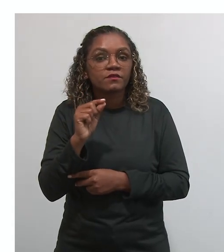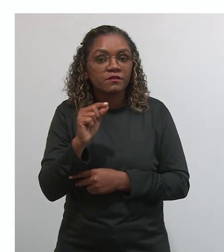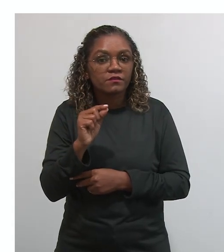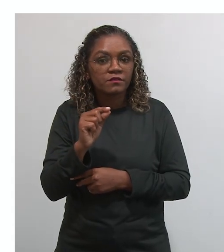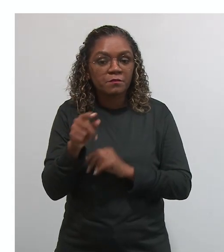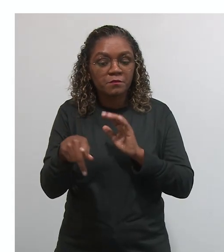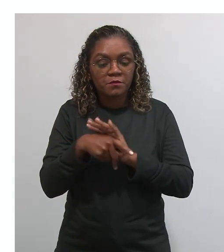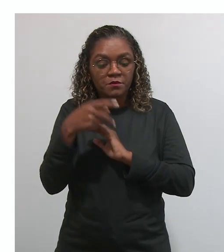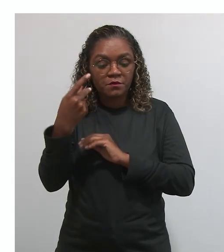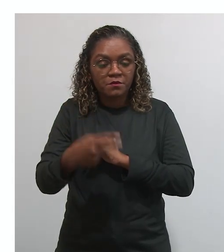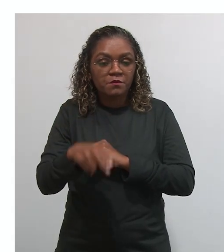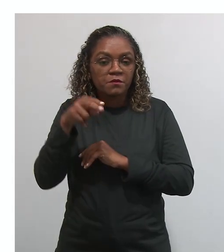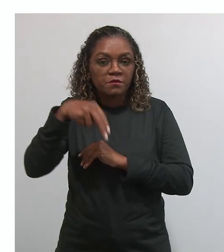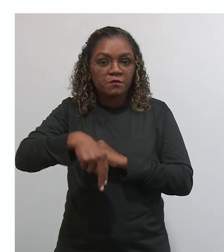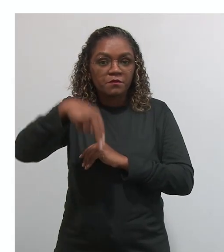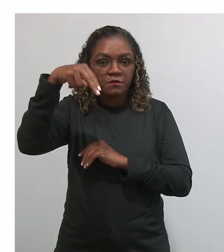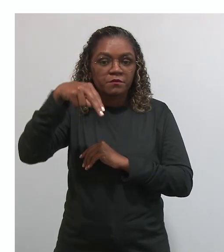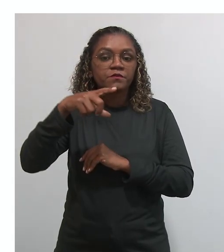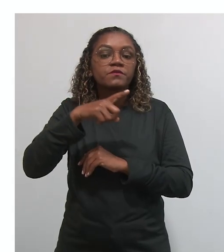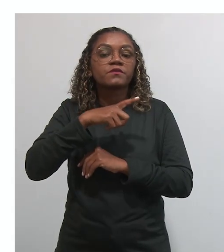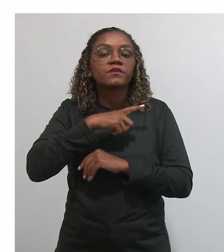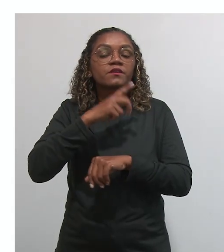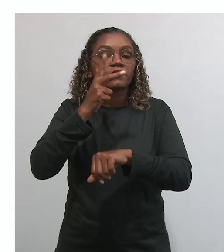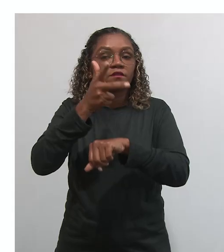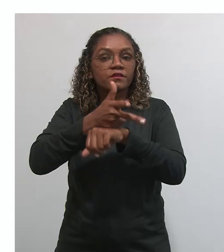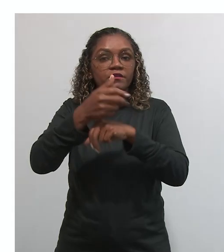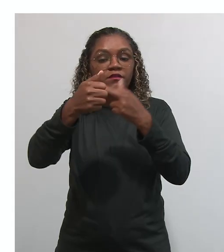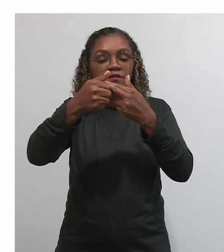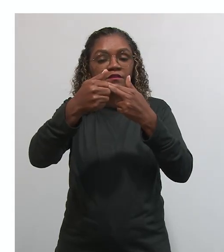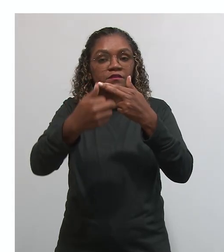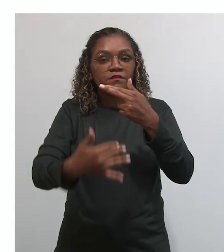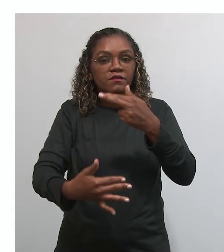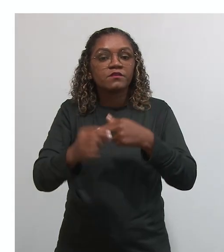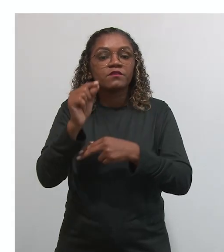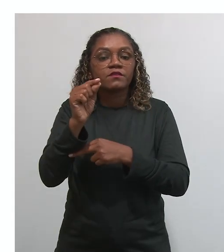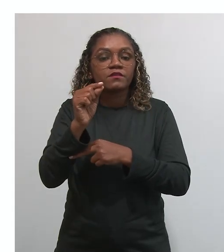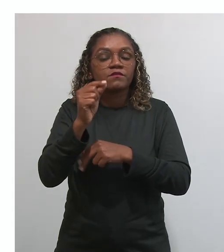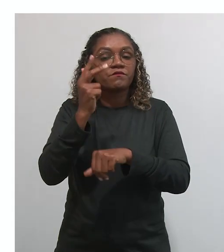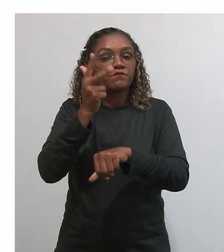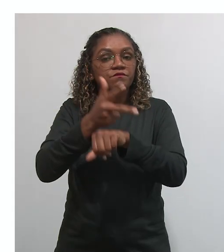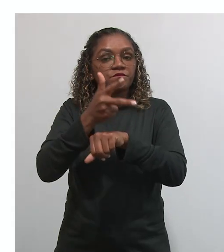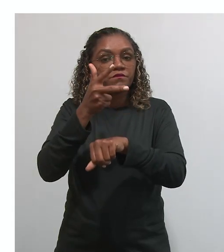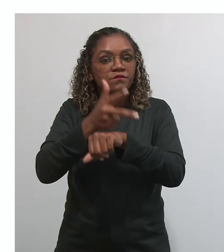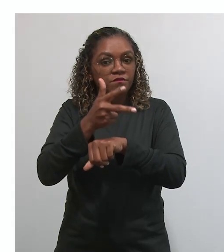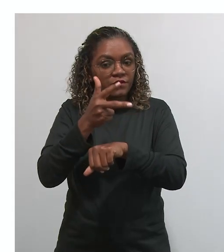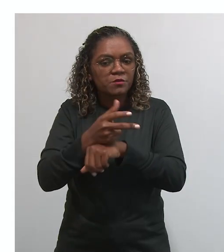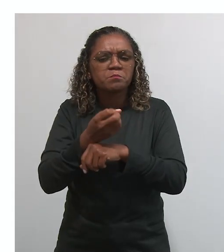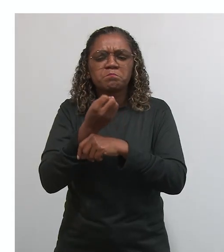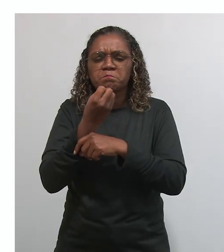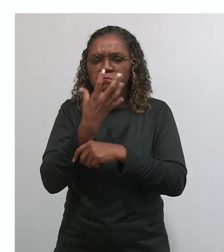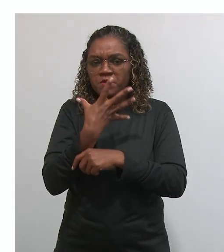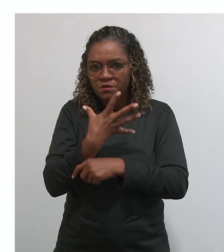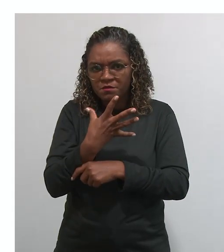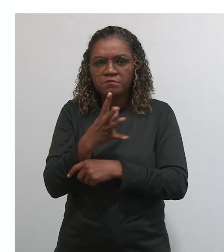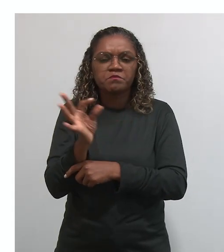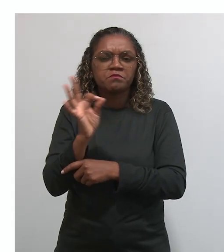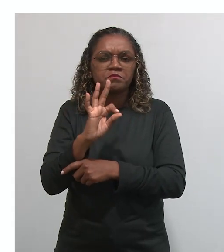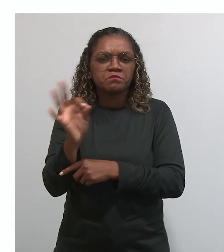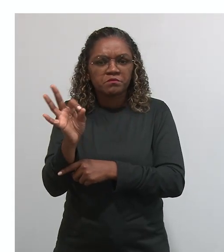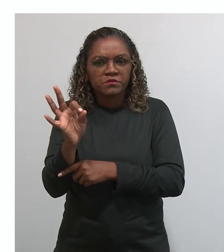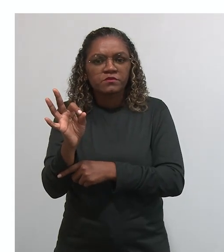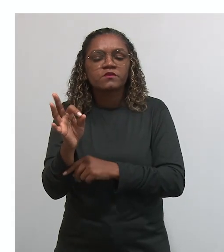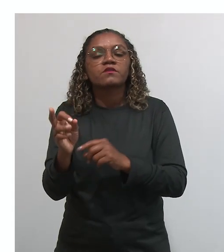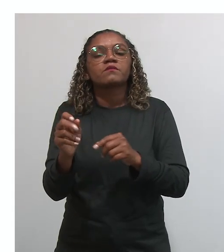nossa realidade da região norte, eu cito aqui uma referência que é um vídeo muito